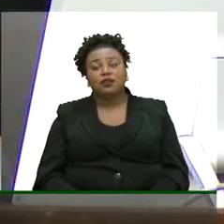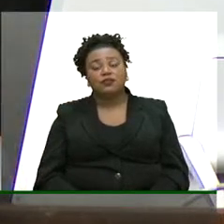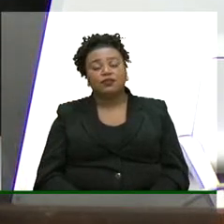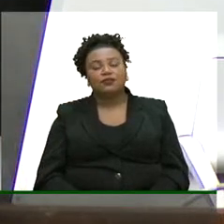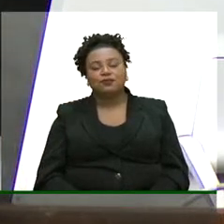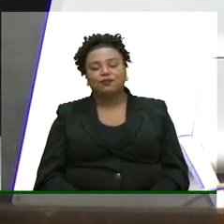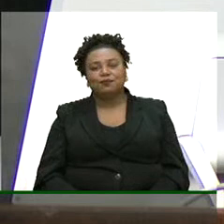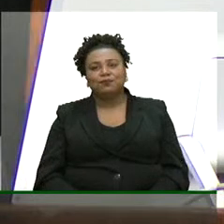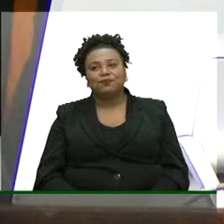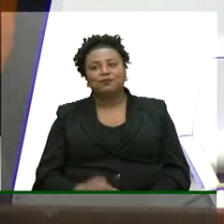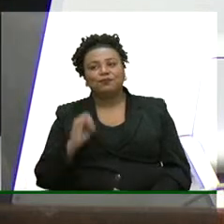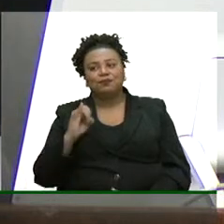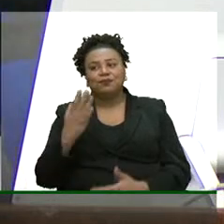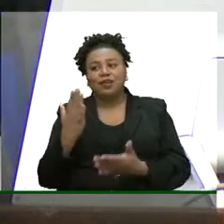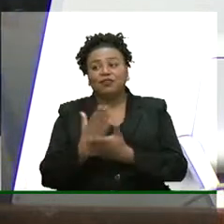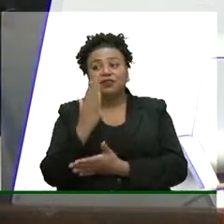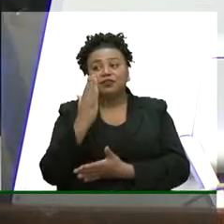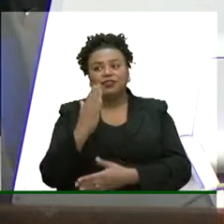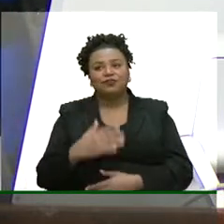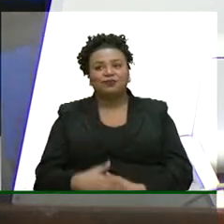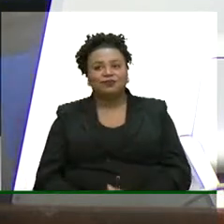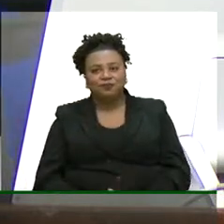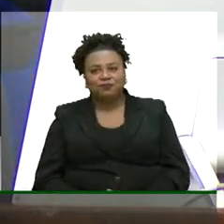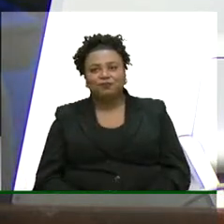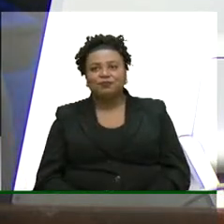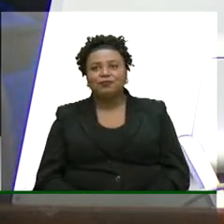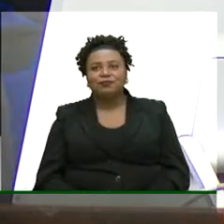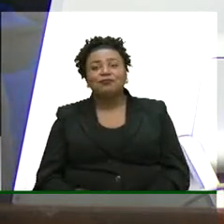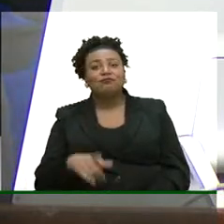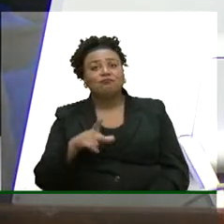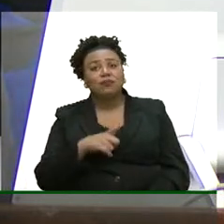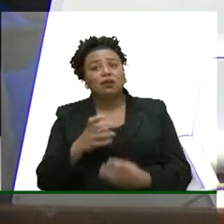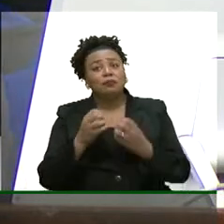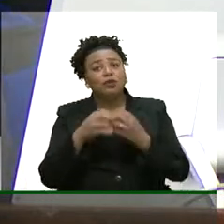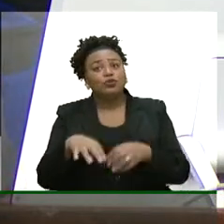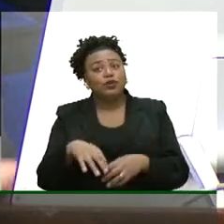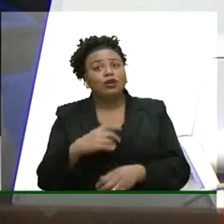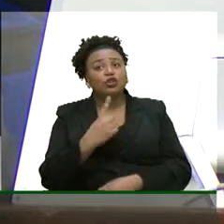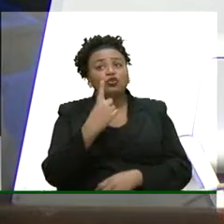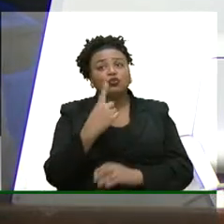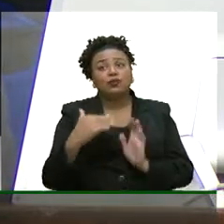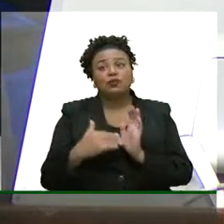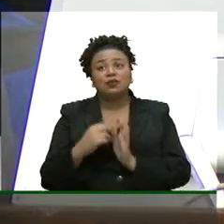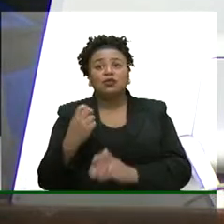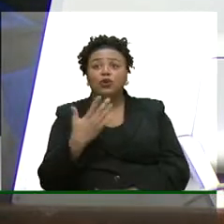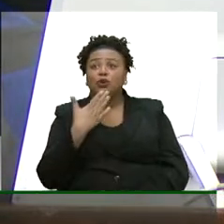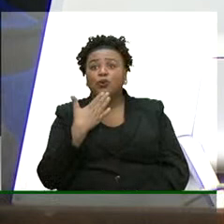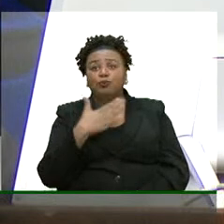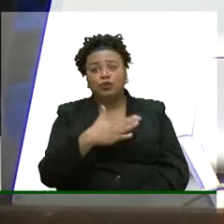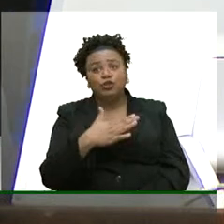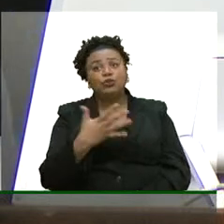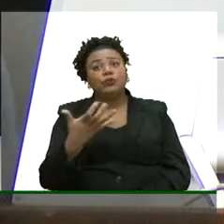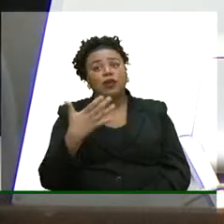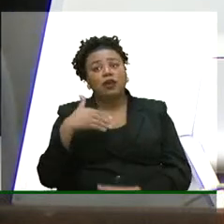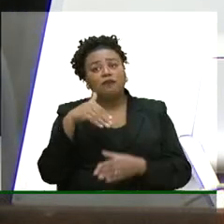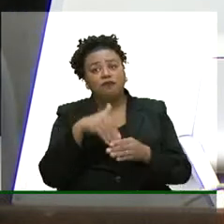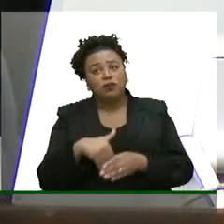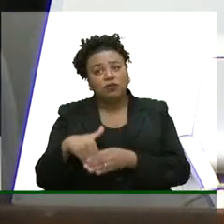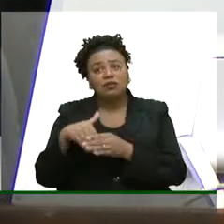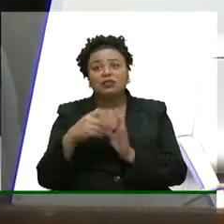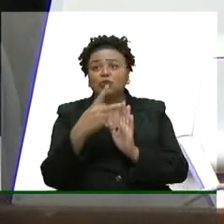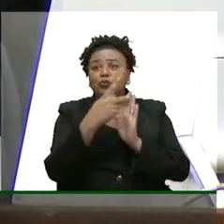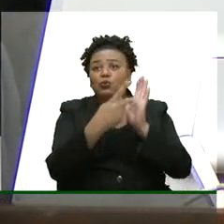ser aprovado. Restam prejudicadas as emendas 1 a 5. O requerimento prevê a votação